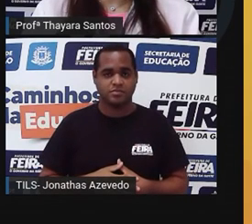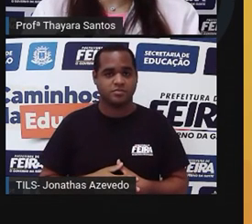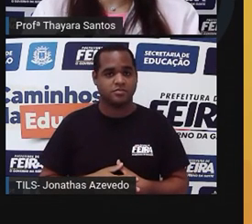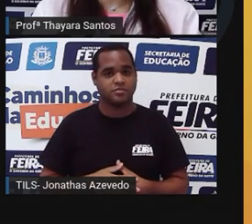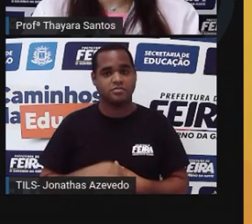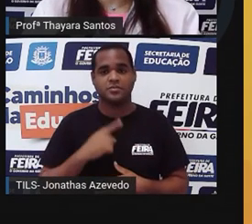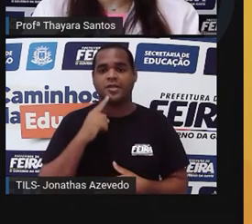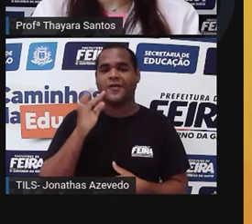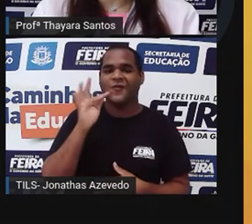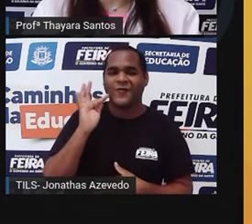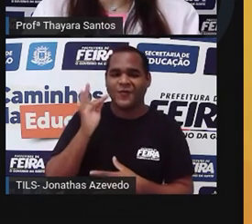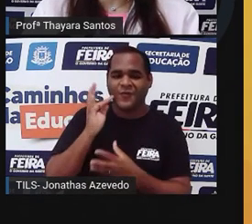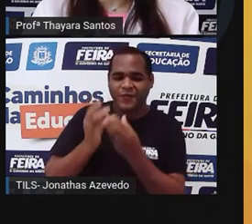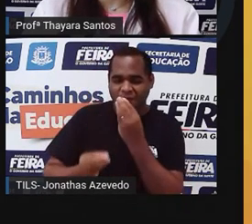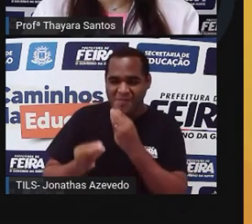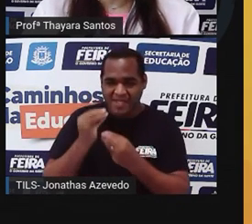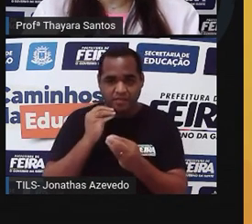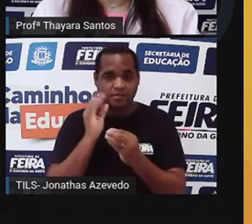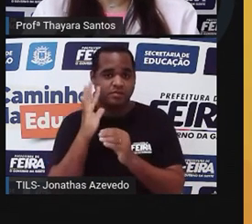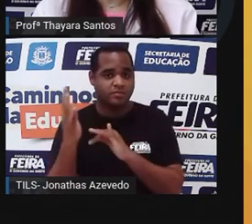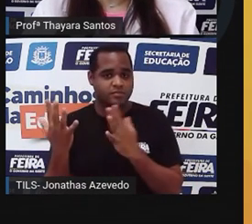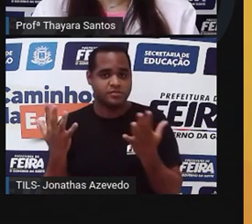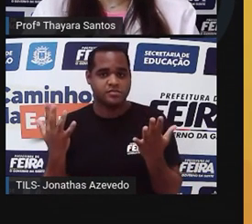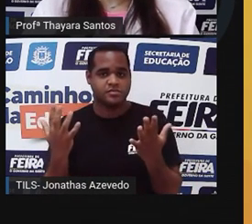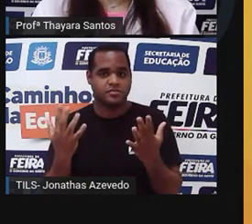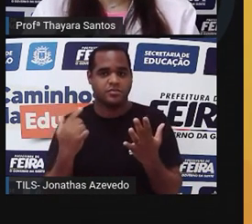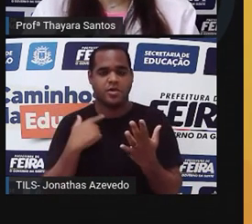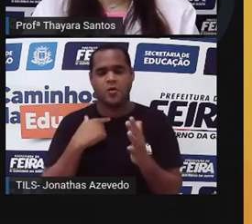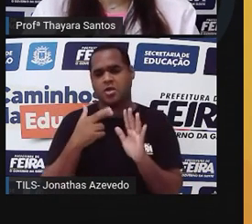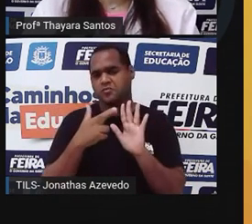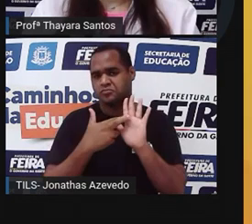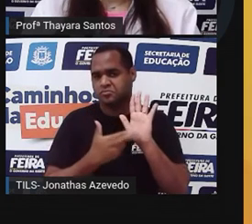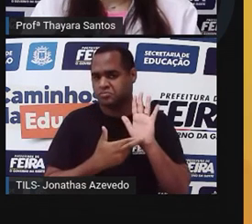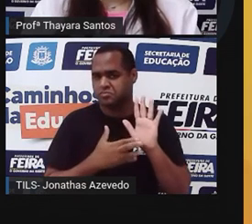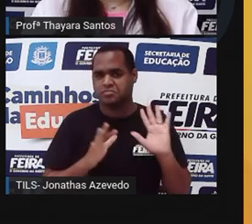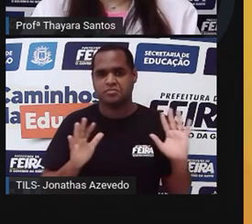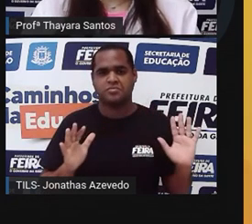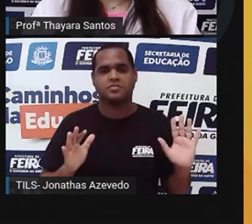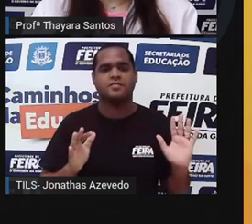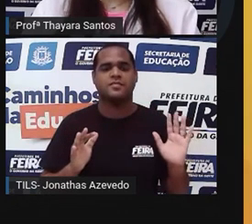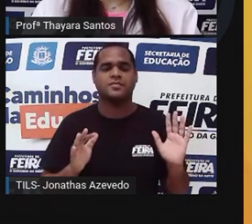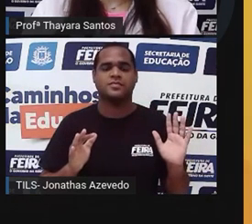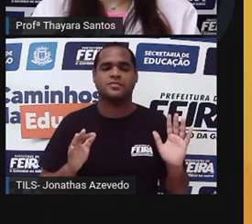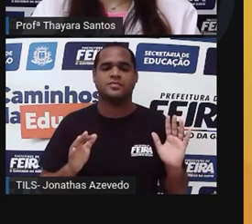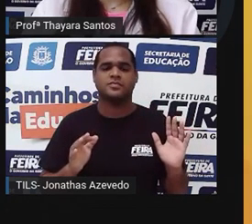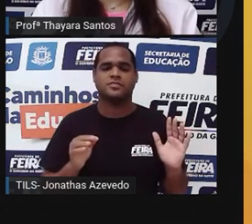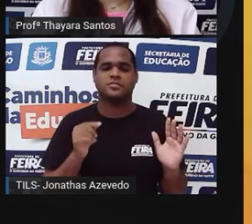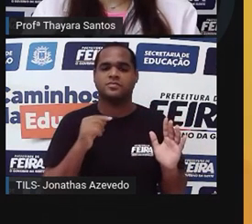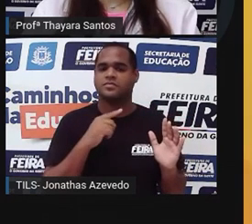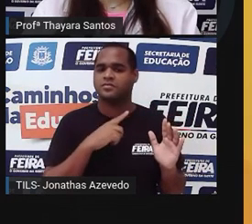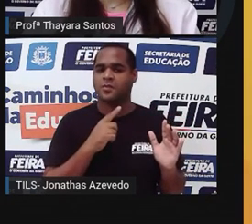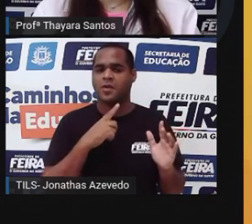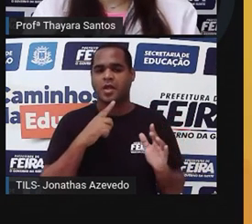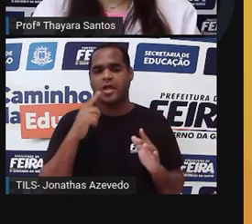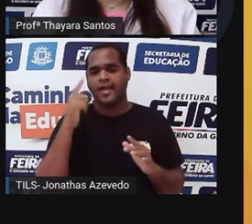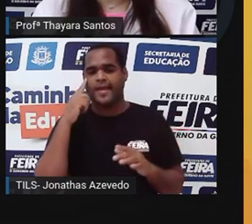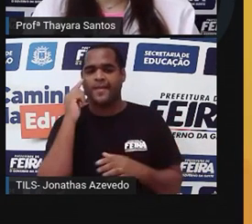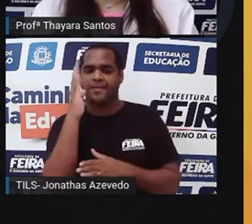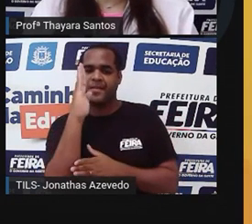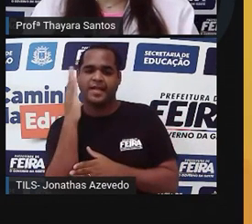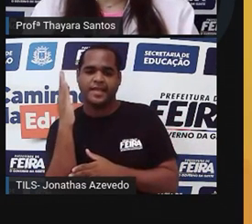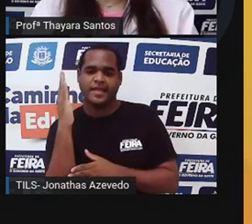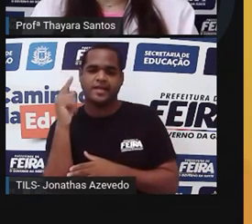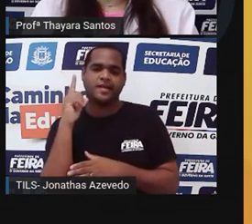Obtenção de frutos direto da natureza. Ah, eu acho que é regulação. Aqui, extração de madeira, eu acho que é